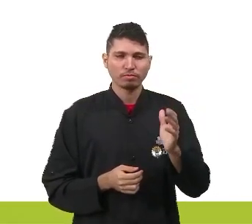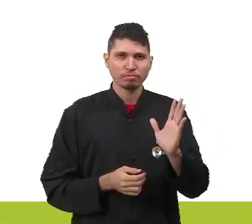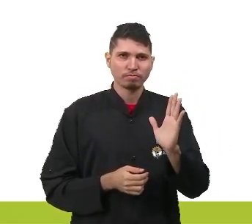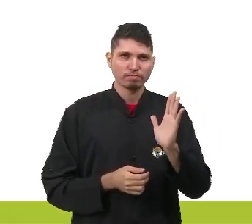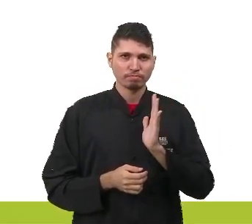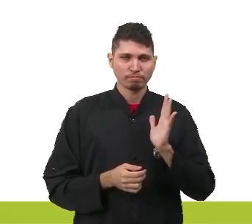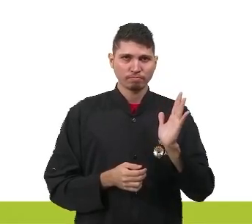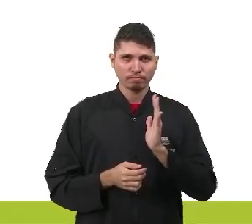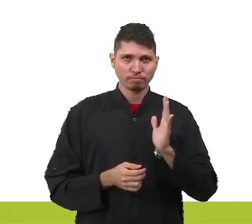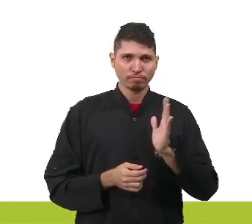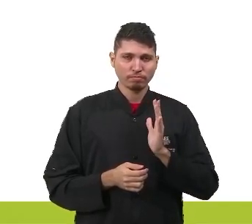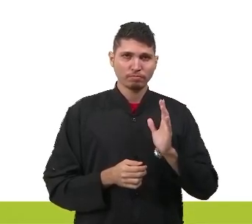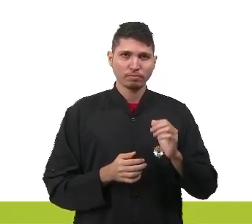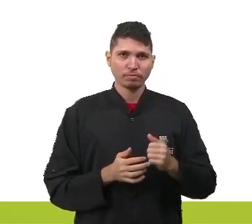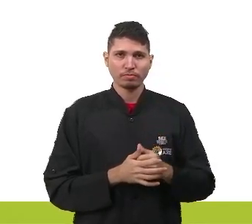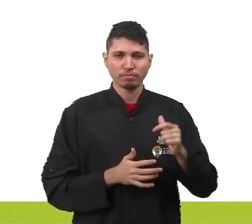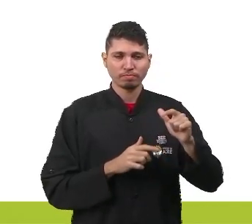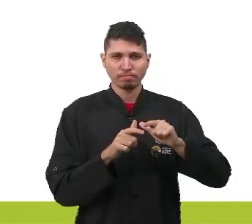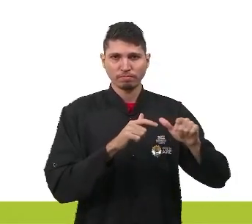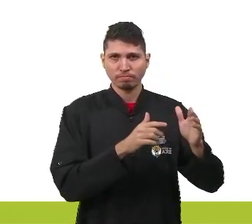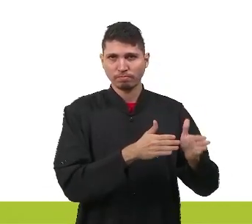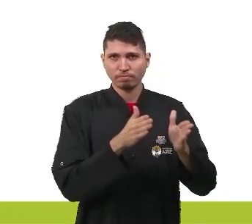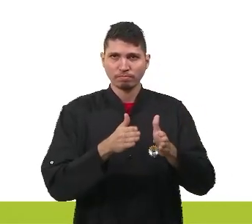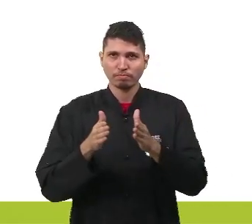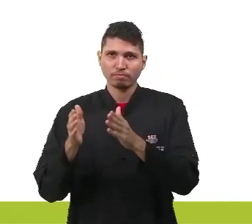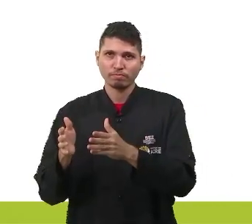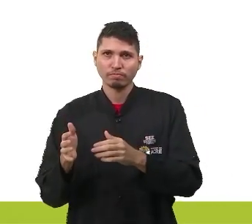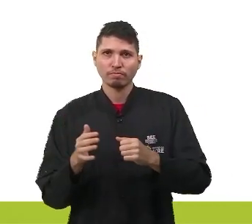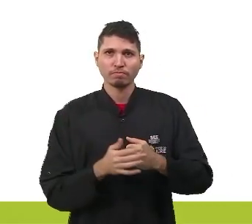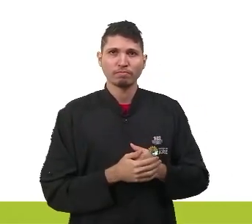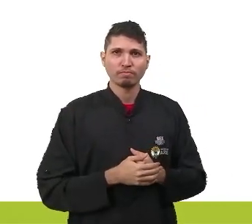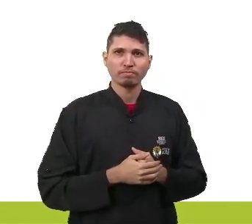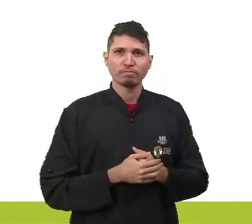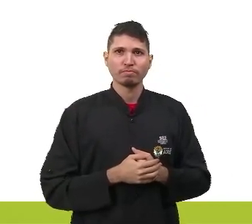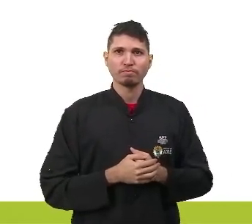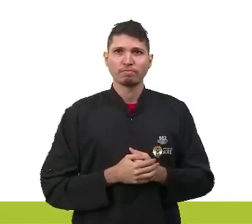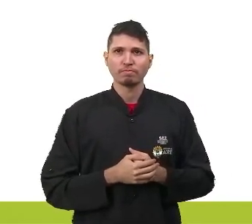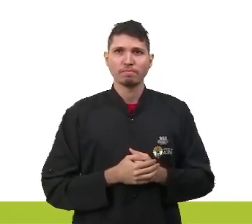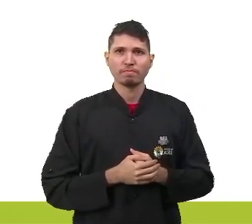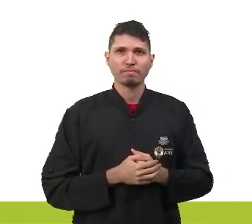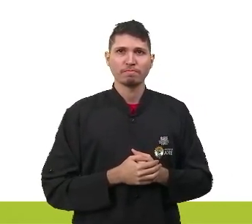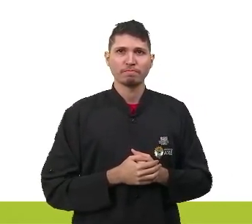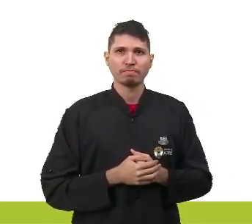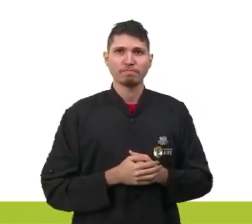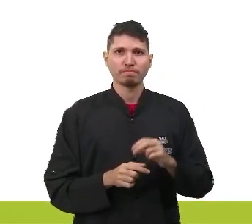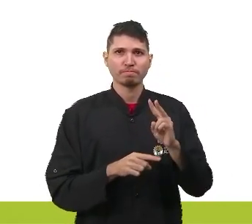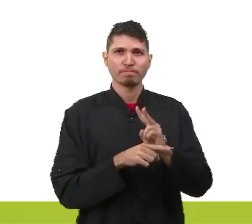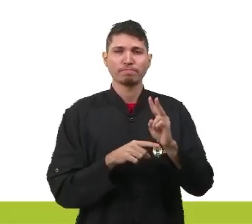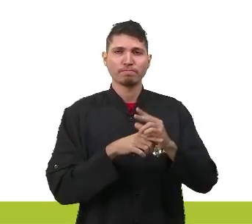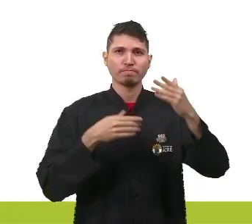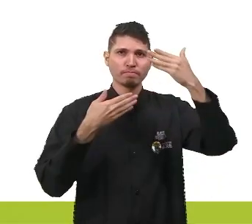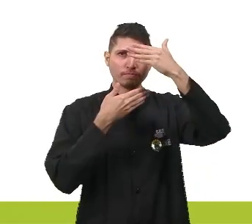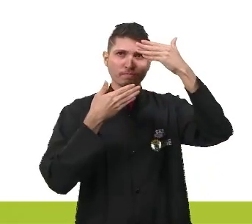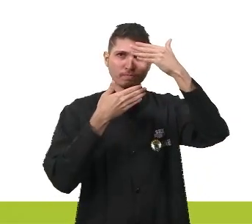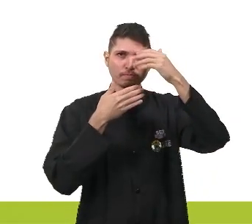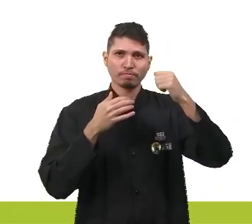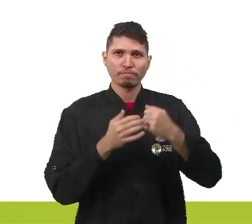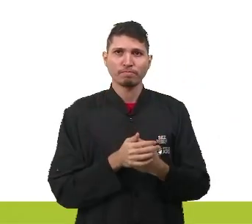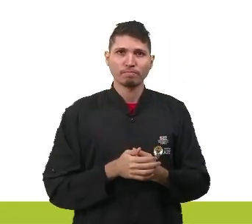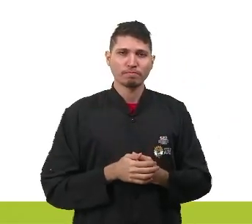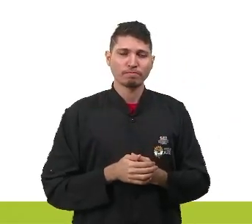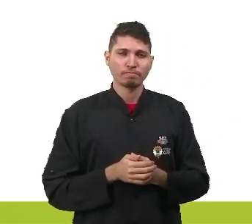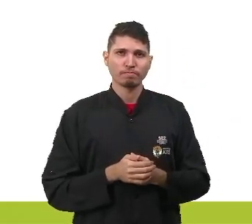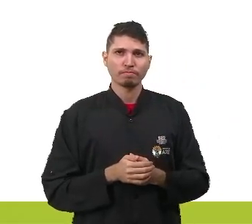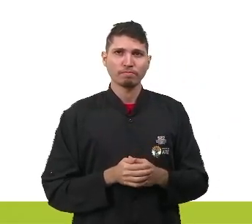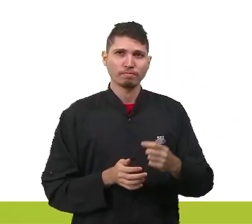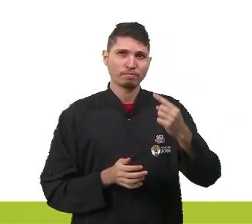manufaturas. E temos o protecionismo alfandegário, como eu já citei, que seria para proteger os estados e o governo, criando altos impostos para os produtos que